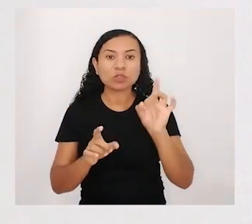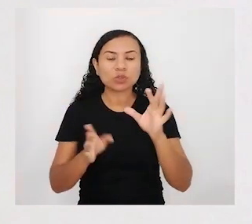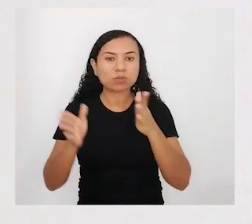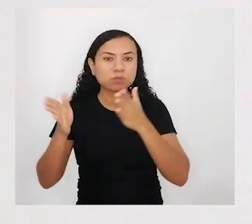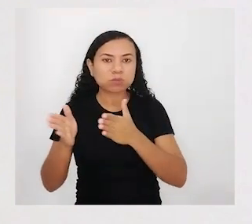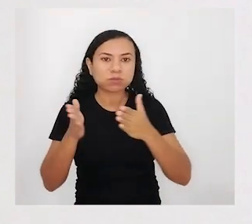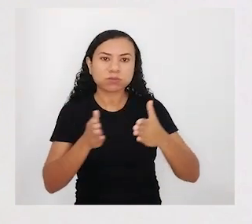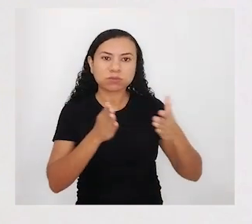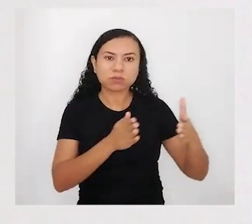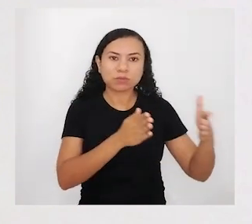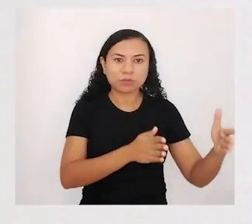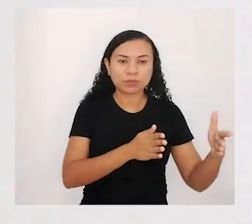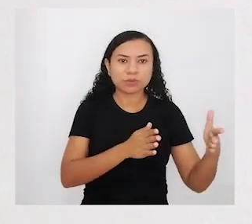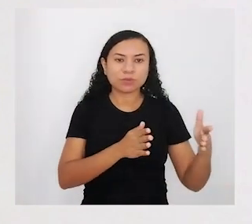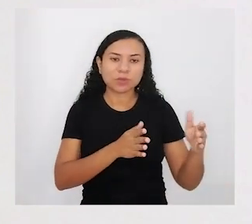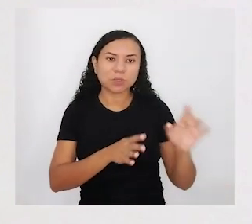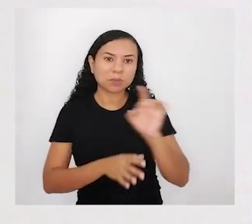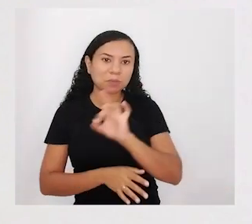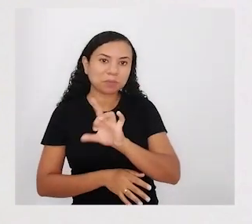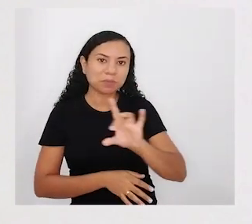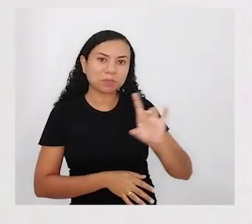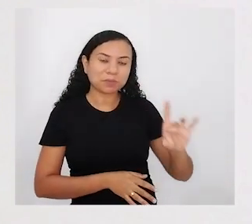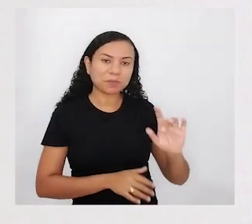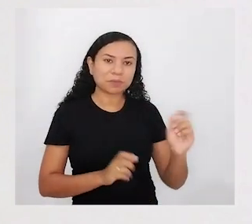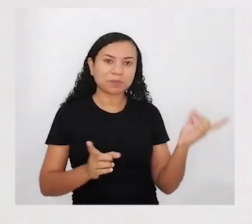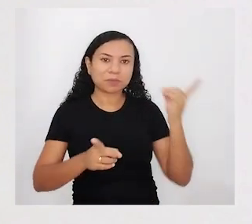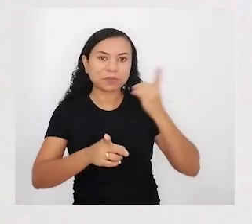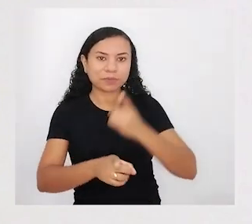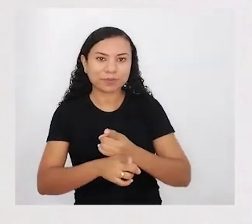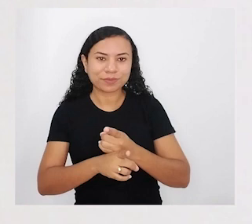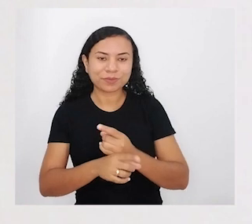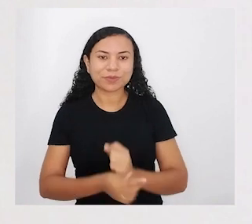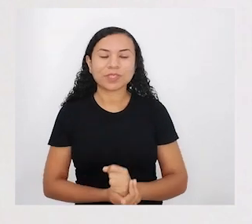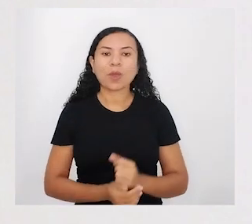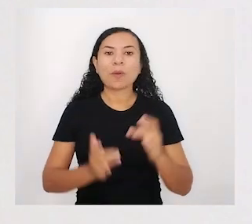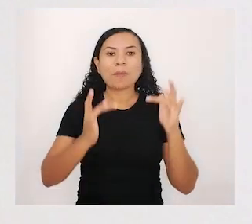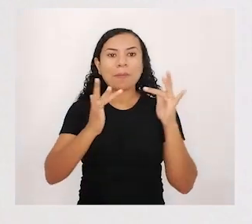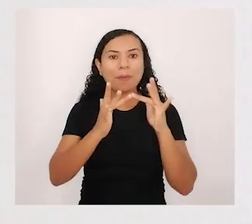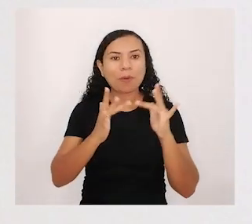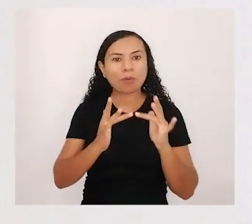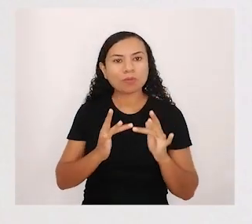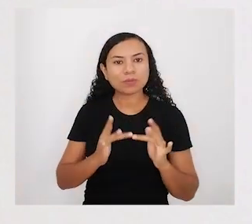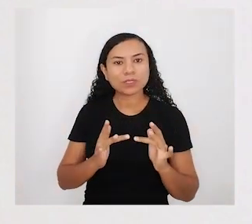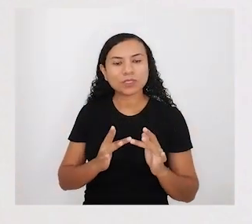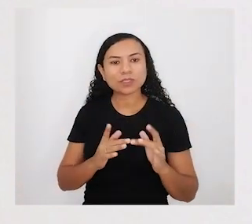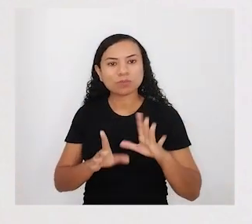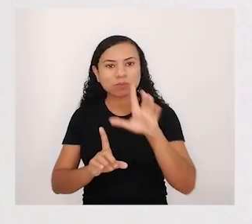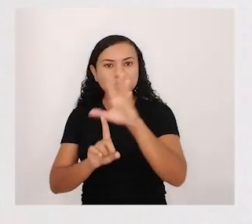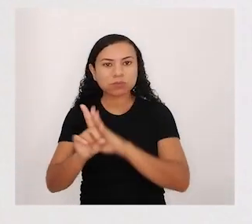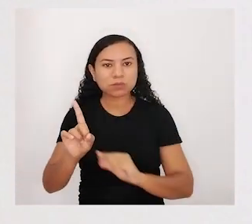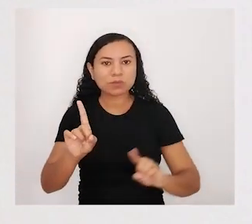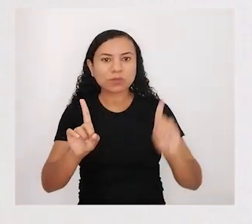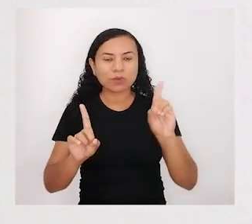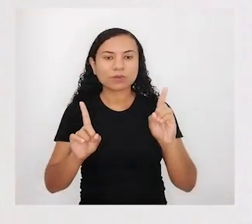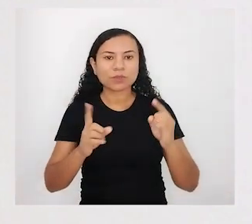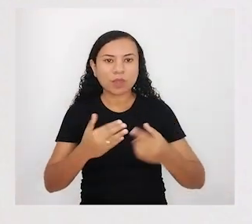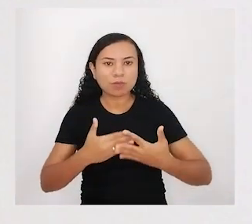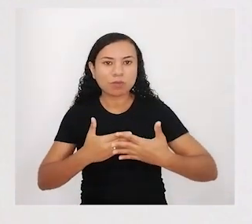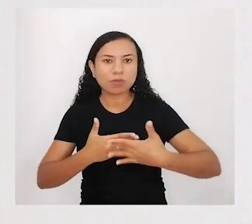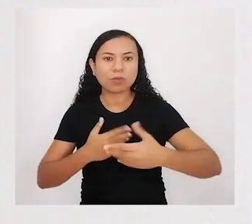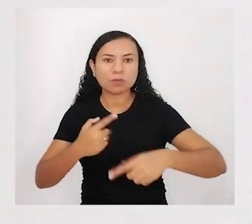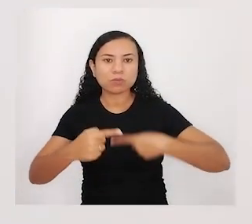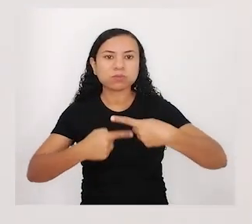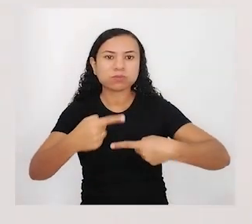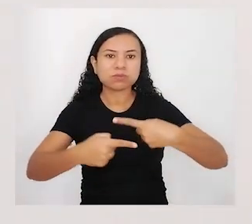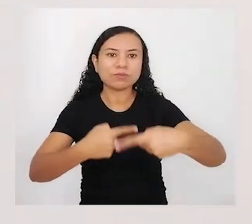bases A, T, C e G se encontram. Para combinar e clonar, ou seja, multiplicar os pedaços de DNA, são necessários